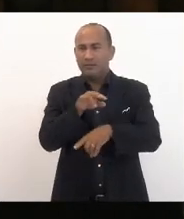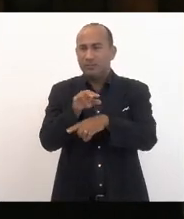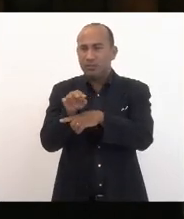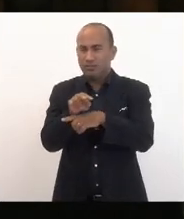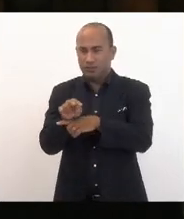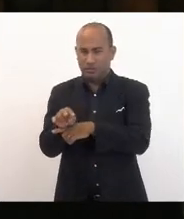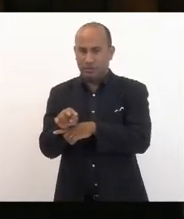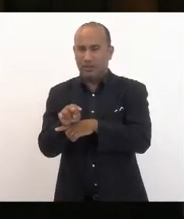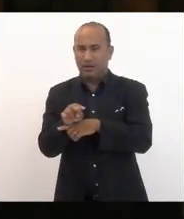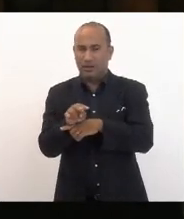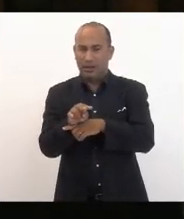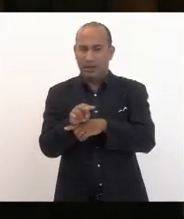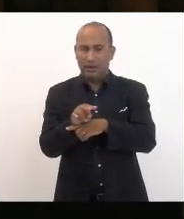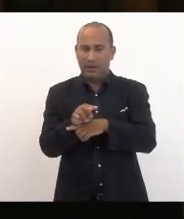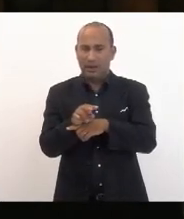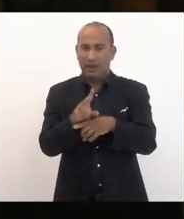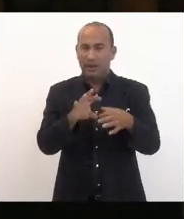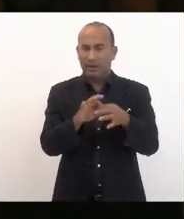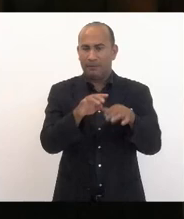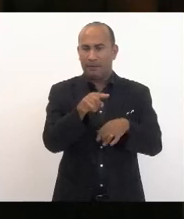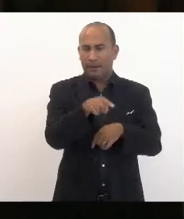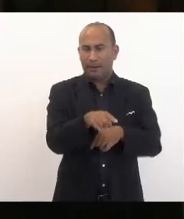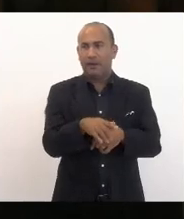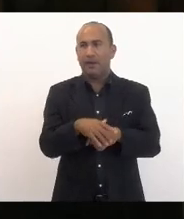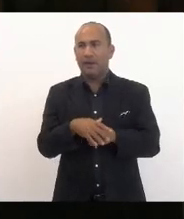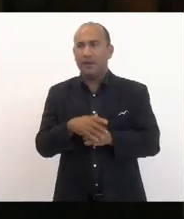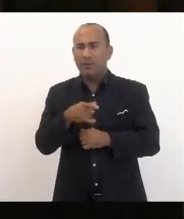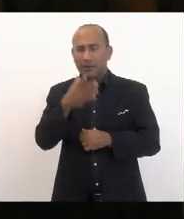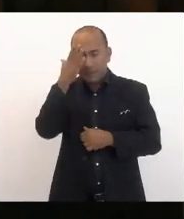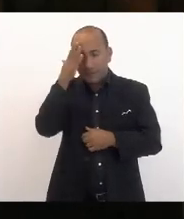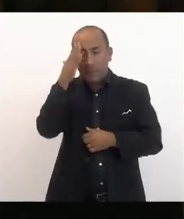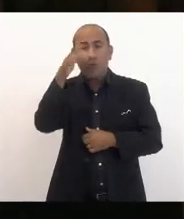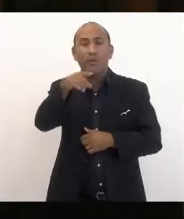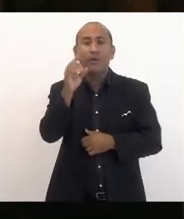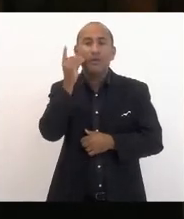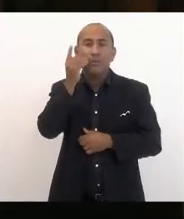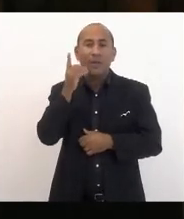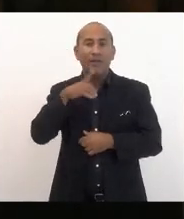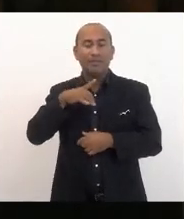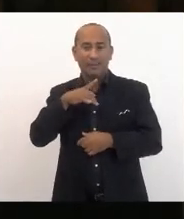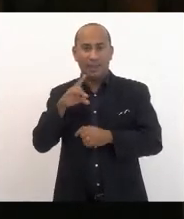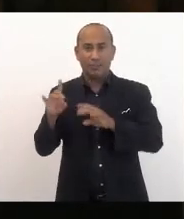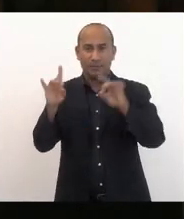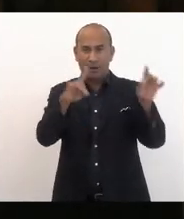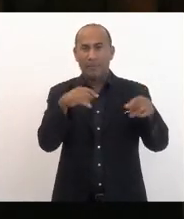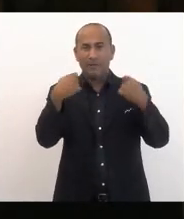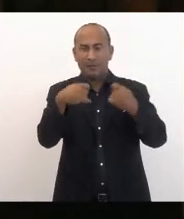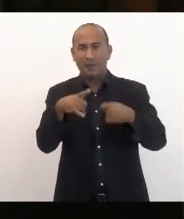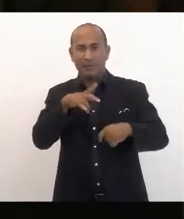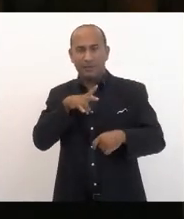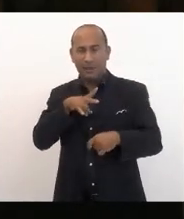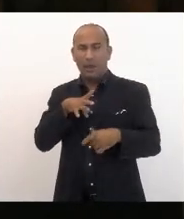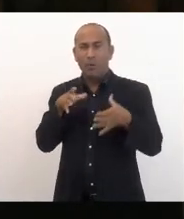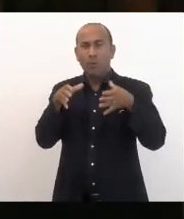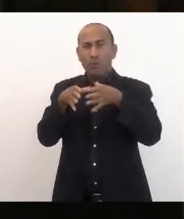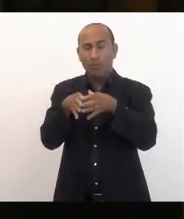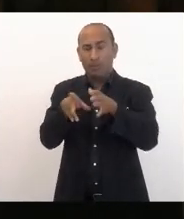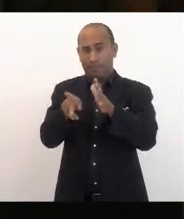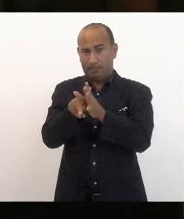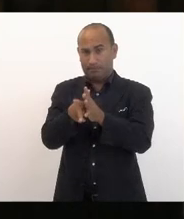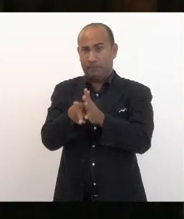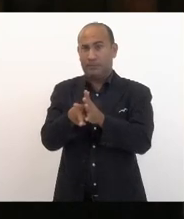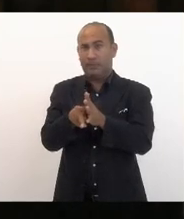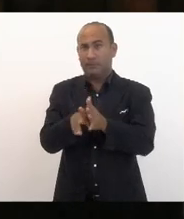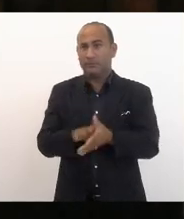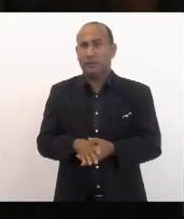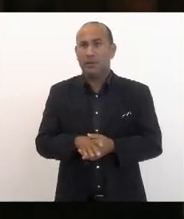sua disposição. Quero saber o que é que esse deputado tem de tão especial que merece ter um batalhão próprio. E aí eu digo o seguinte,